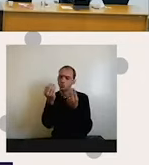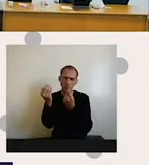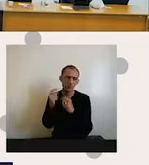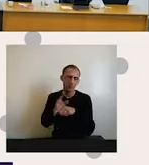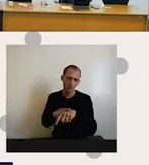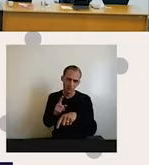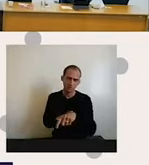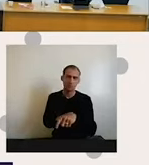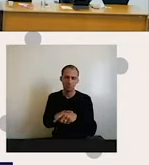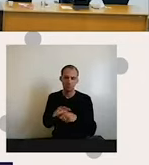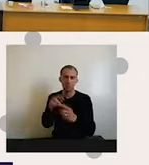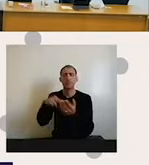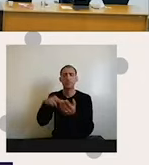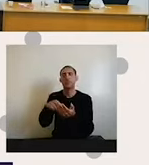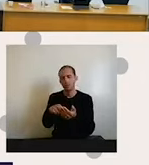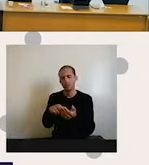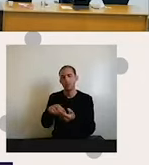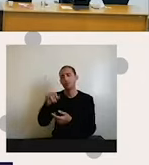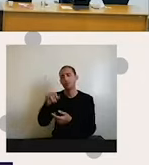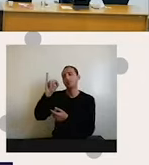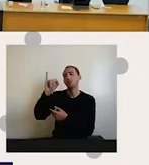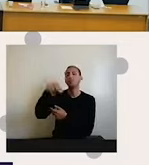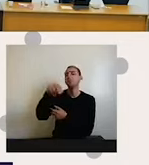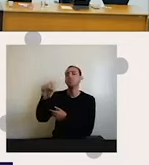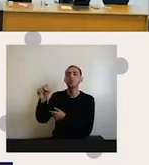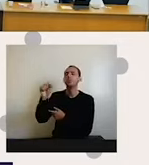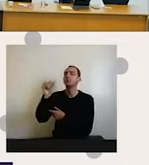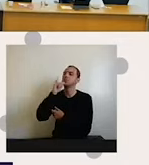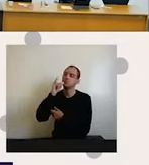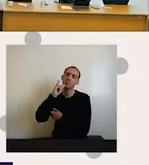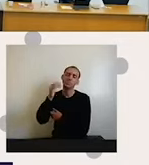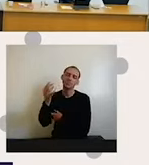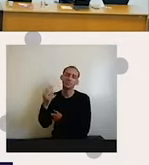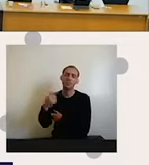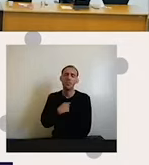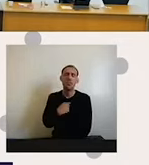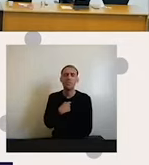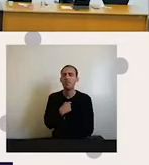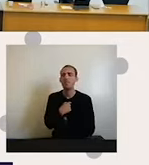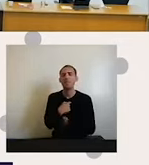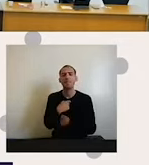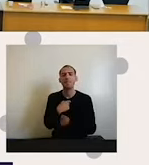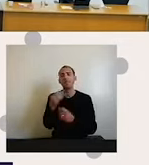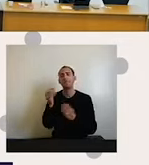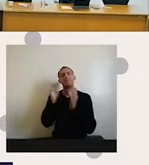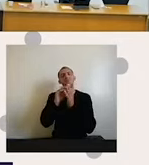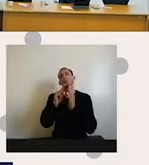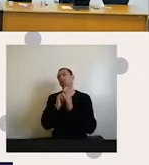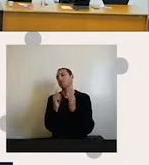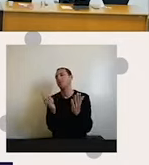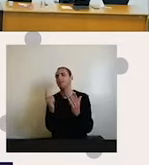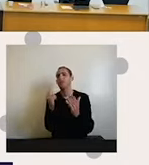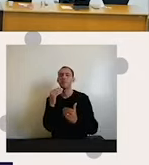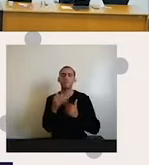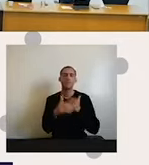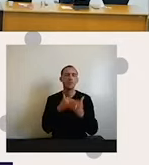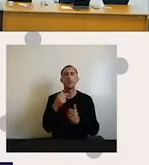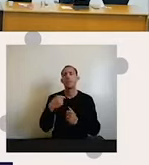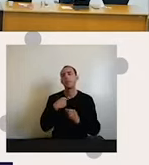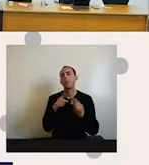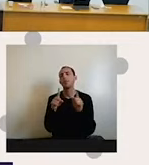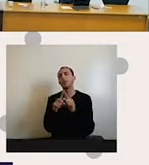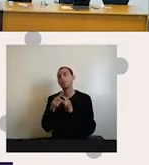tenho autonomia quanto aos recursos, à jornada e o processo em si. E eu também sou apendicizado a um sistema informacional,